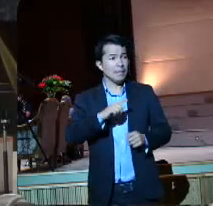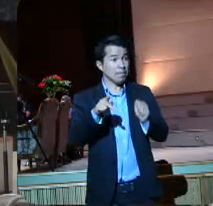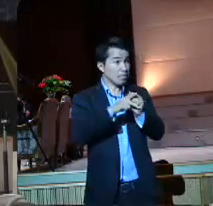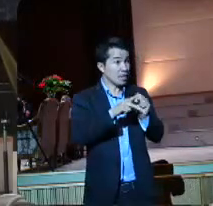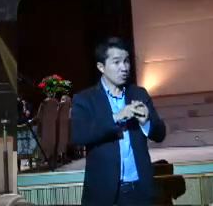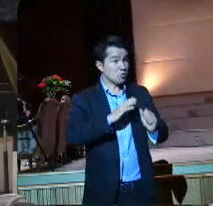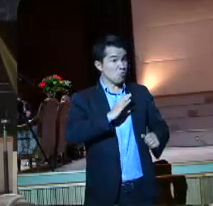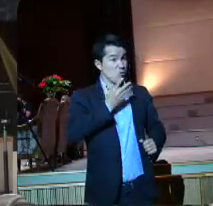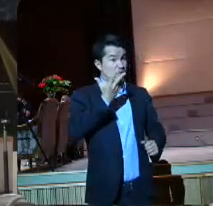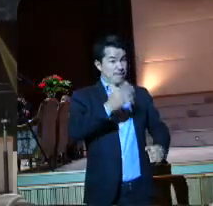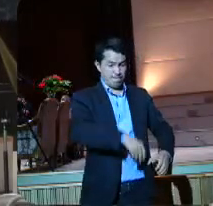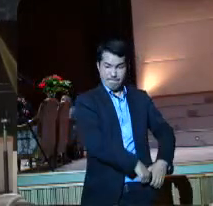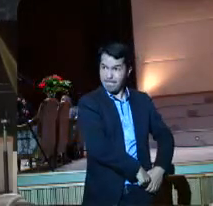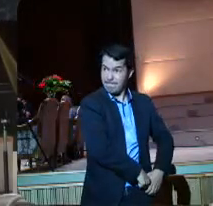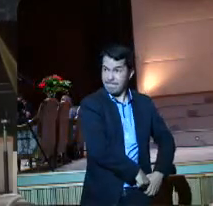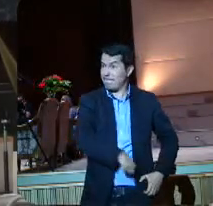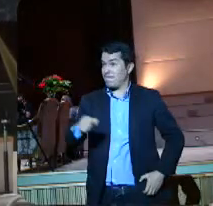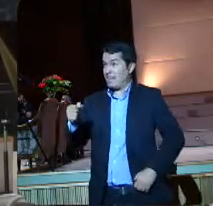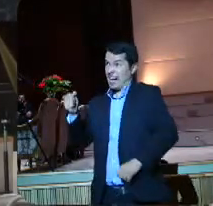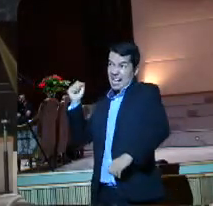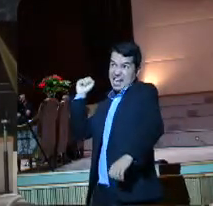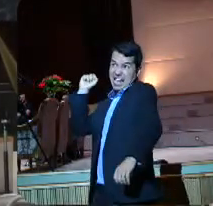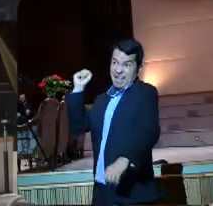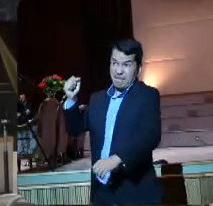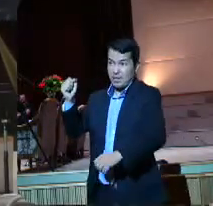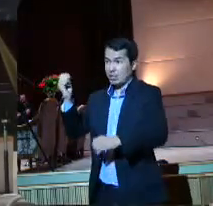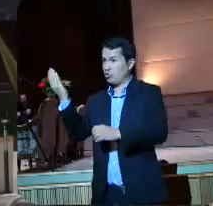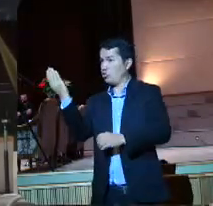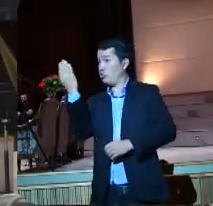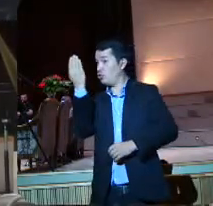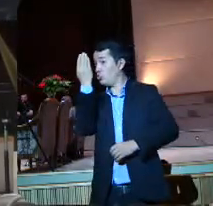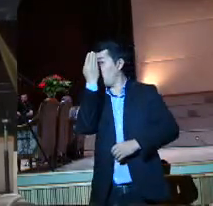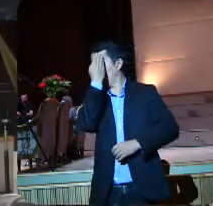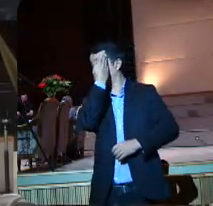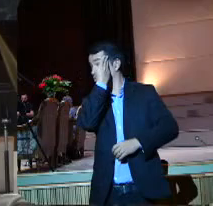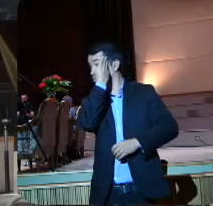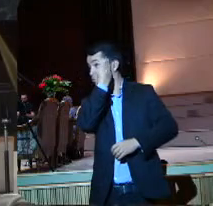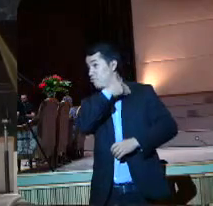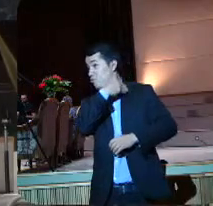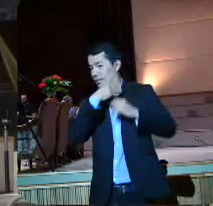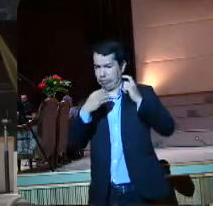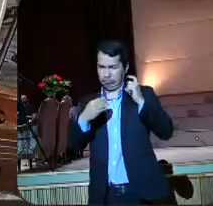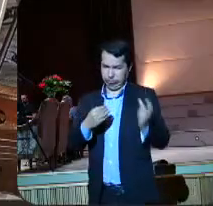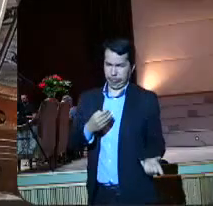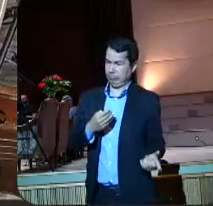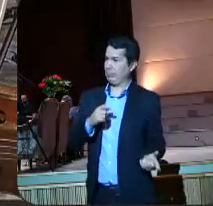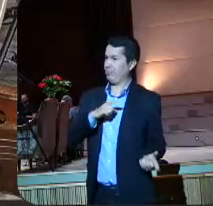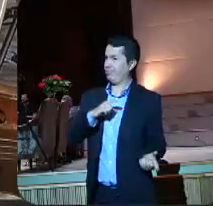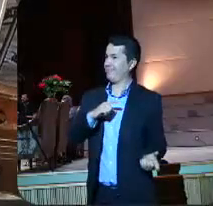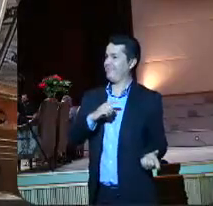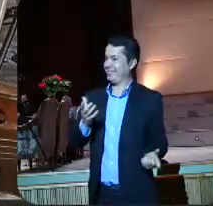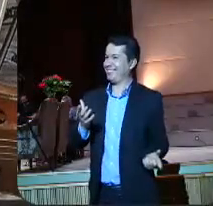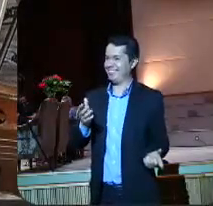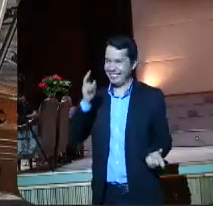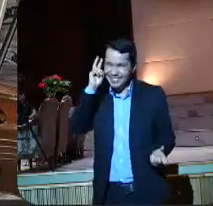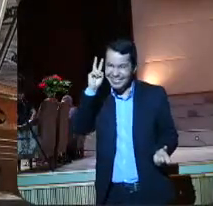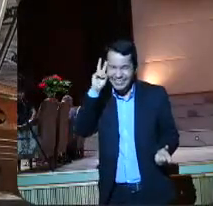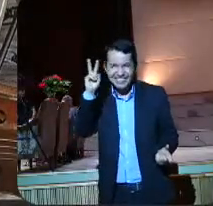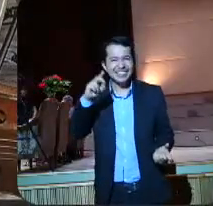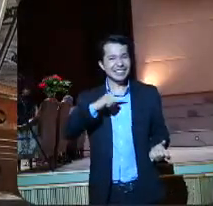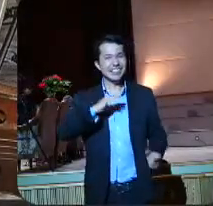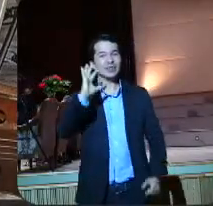para prender Jesus, ele pegou a espada para, né, não foi para pegar na orelha, não, foi para pegar no meio da